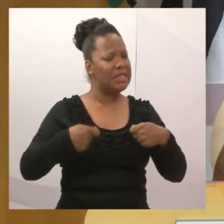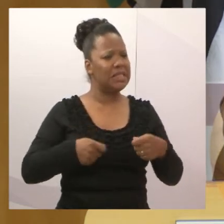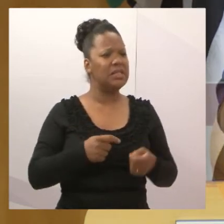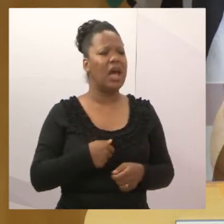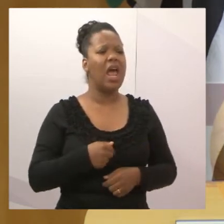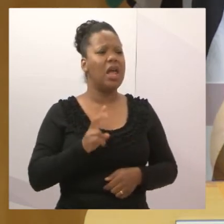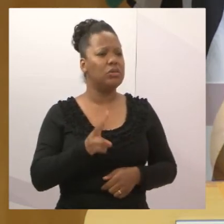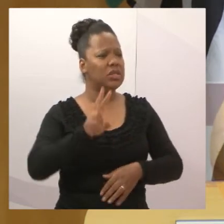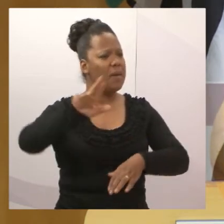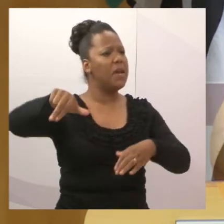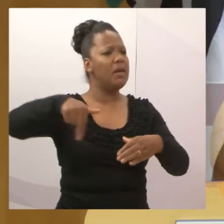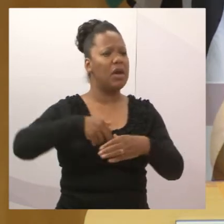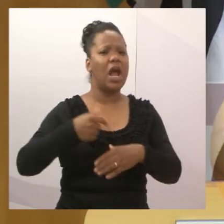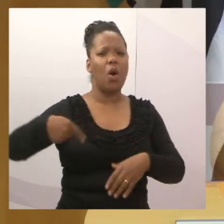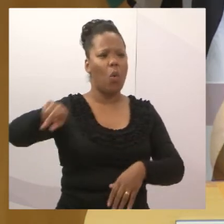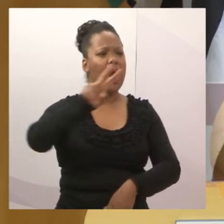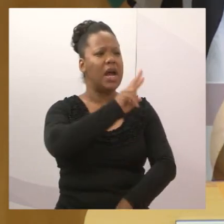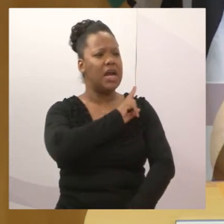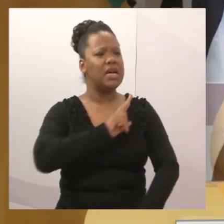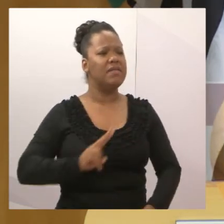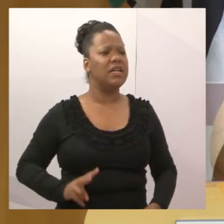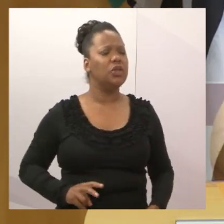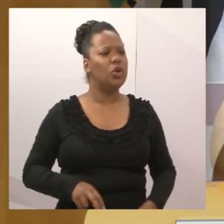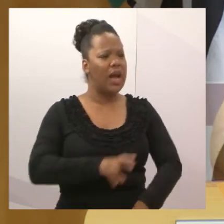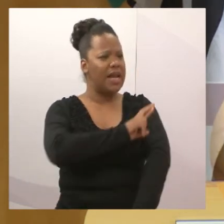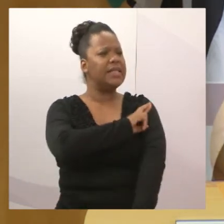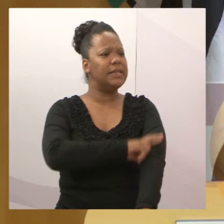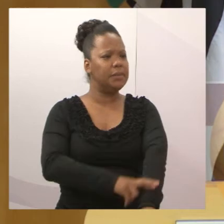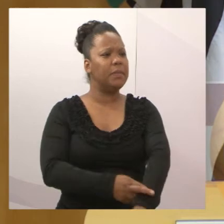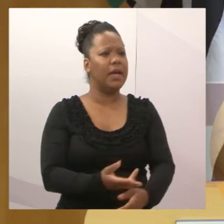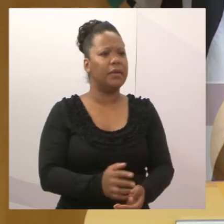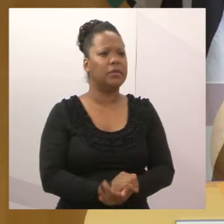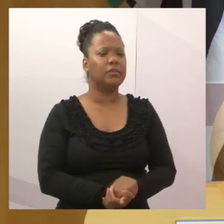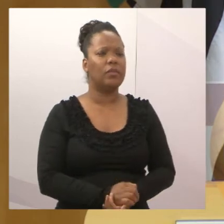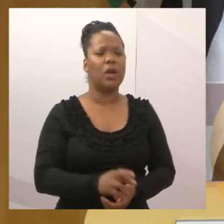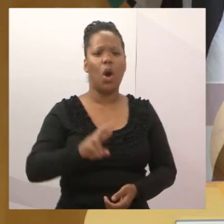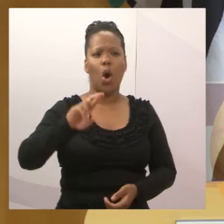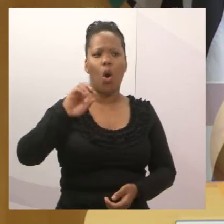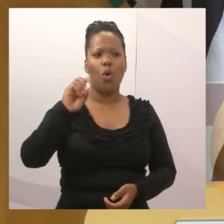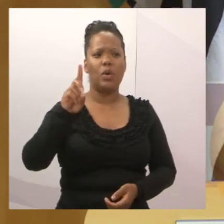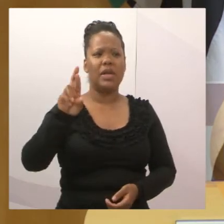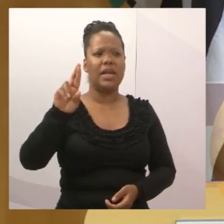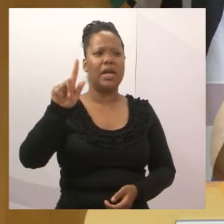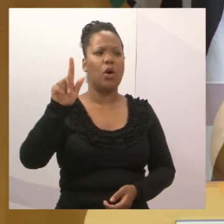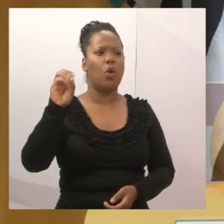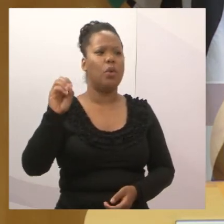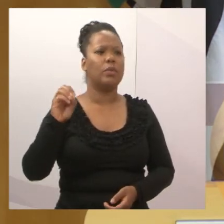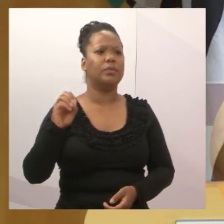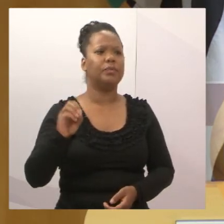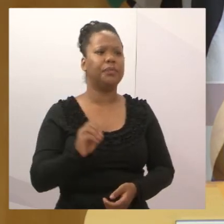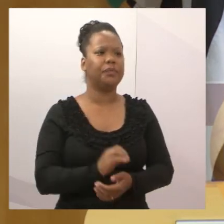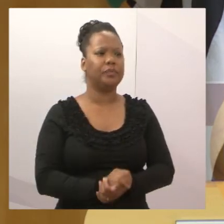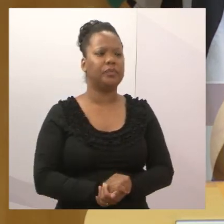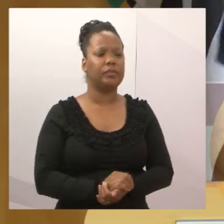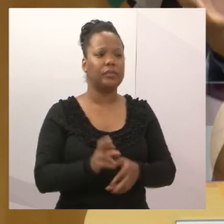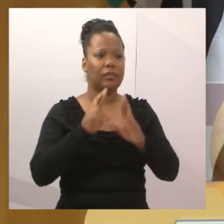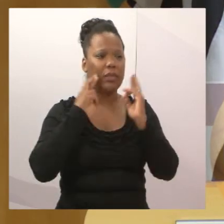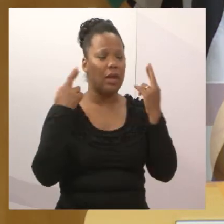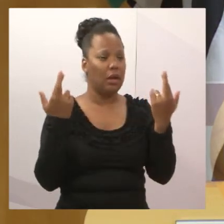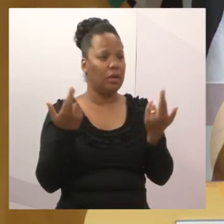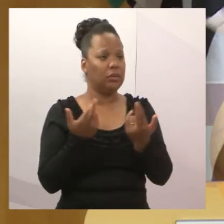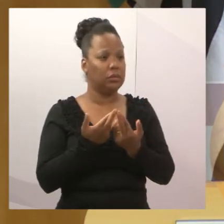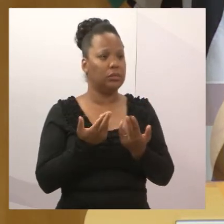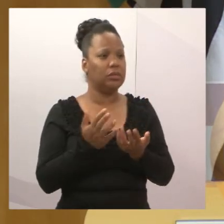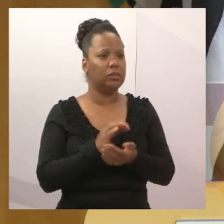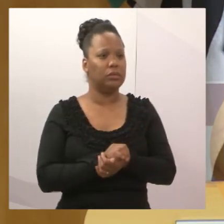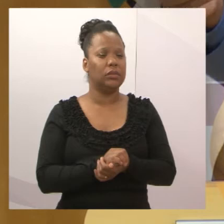todo respeito a todos os vereadores, o vereador Rodrigo Salomão, né? Ele teve aqui, né, uma reunião aqui, digamos, uma reunião